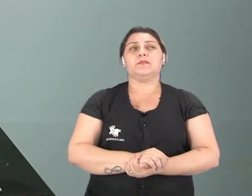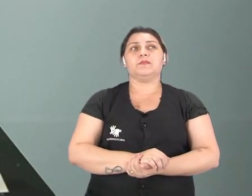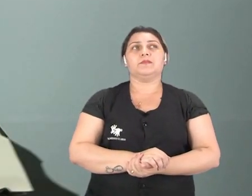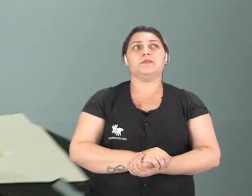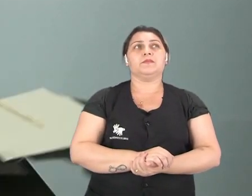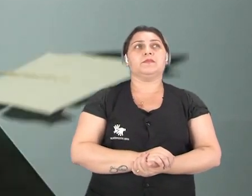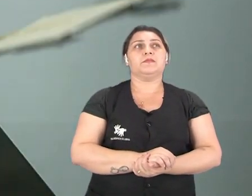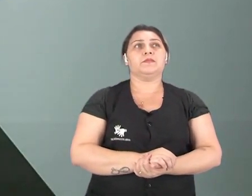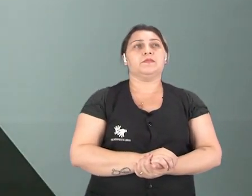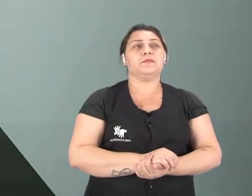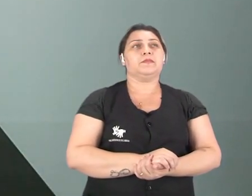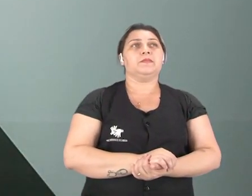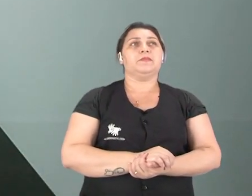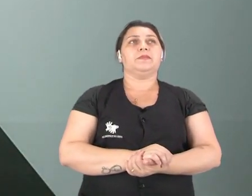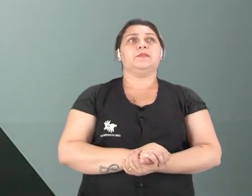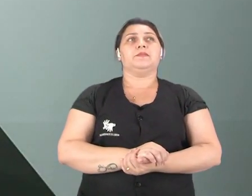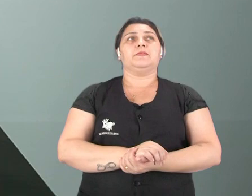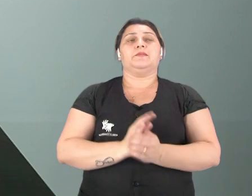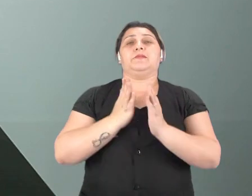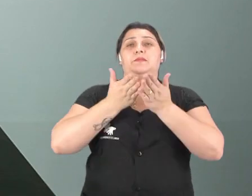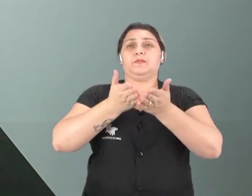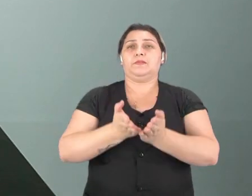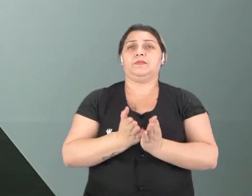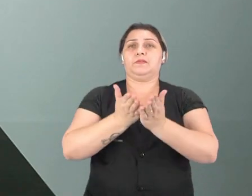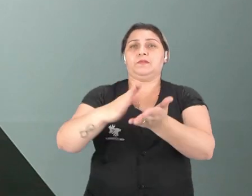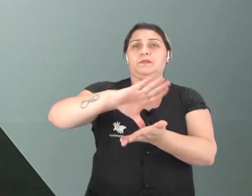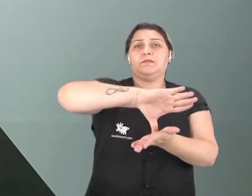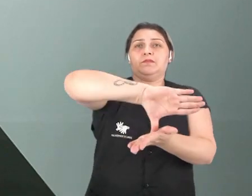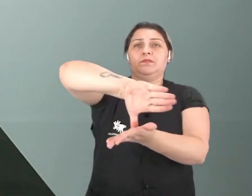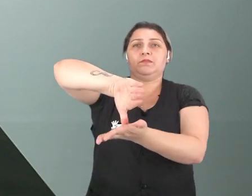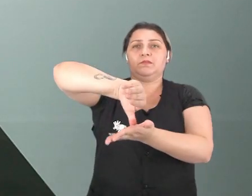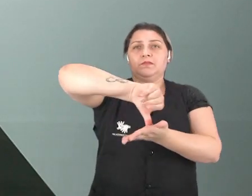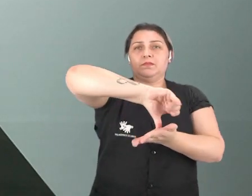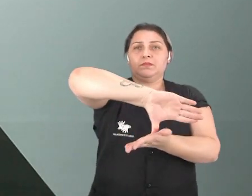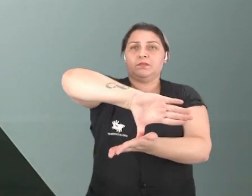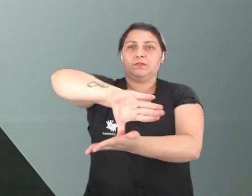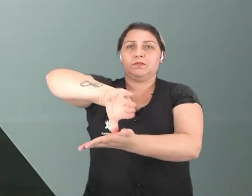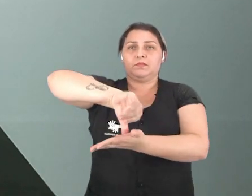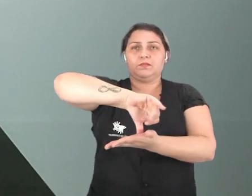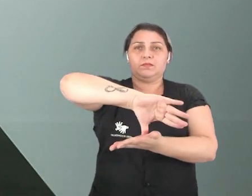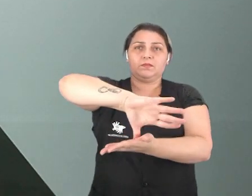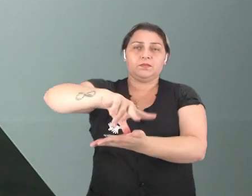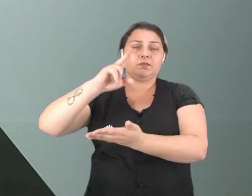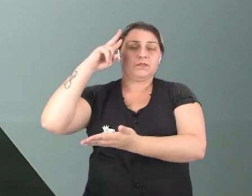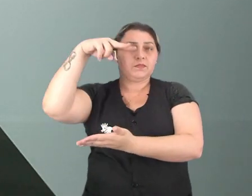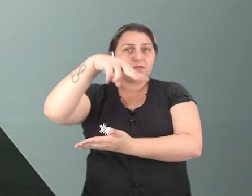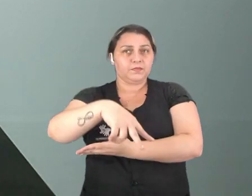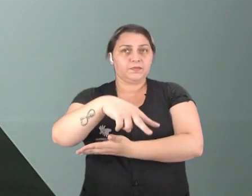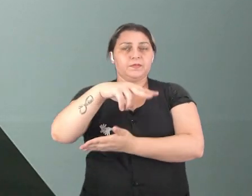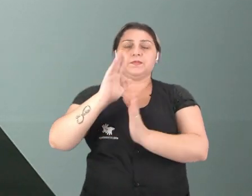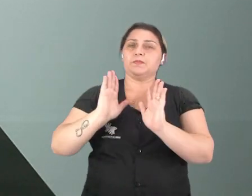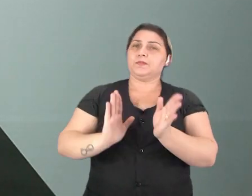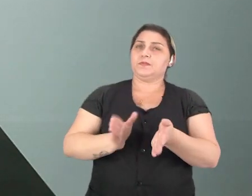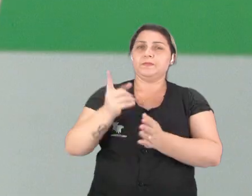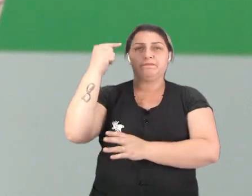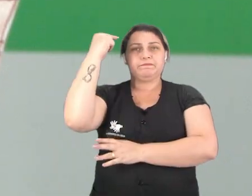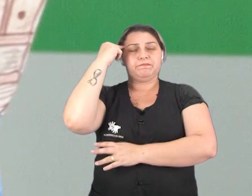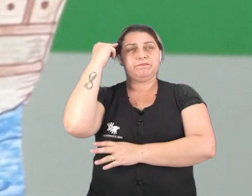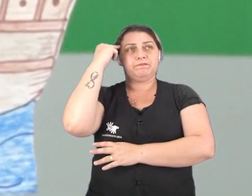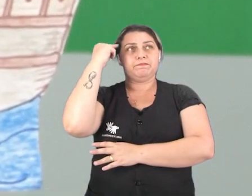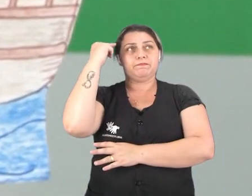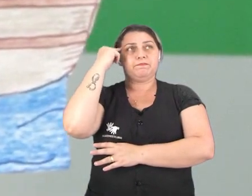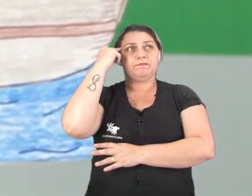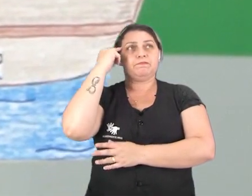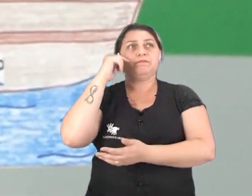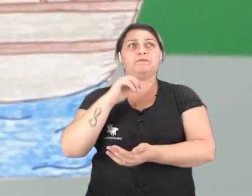né? Aqui nas suas caravelas, né? Quando a gente vê aqui as caravelas, já pensa logo,